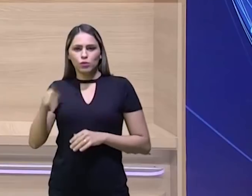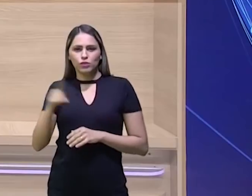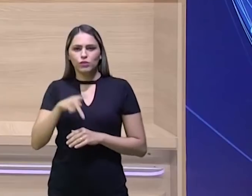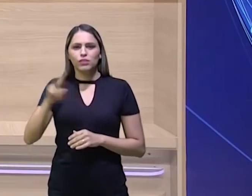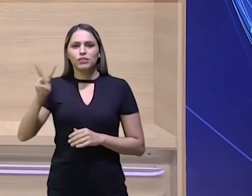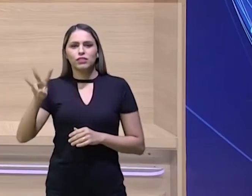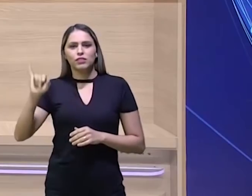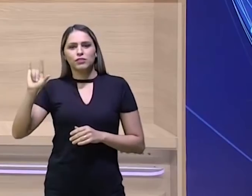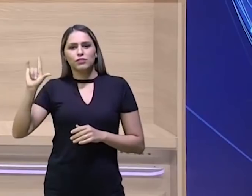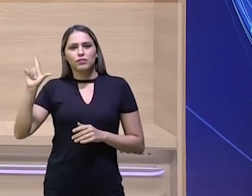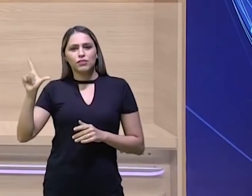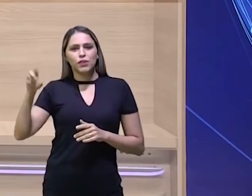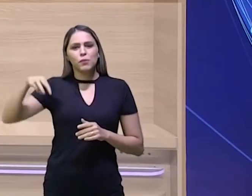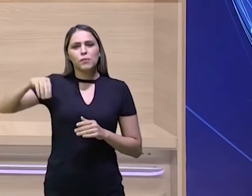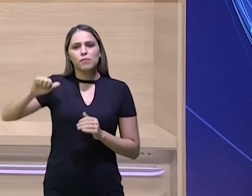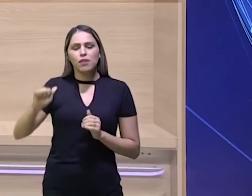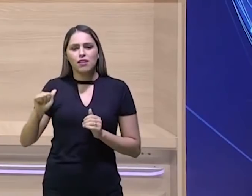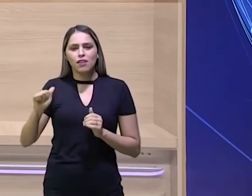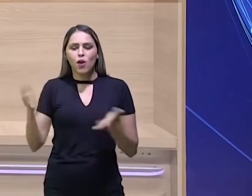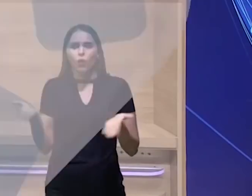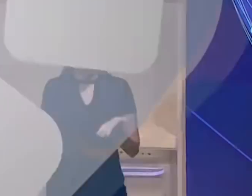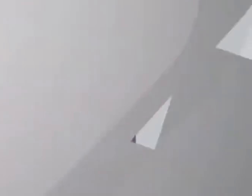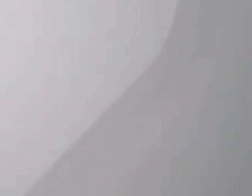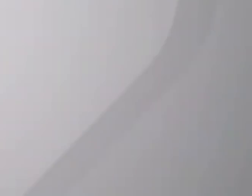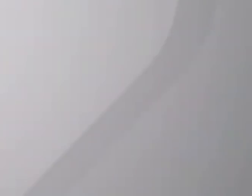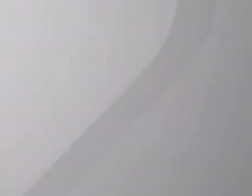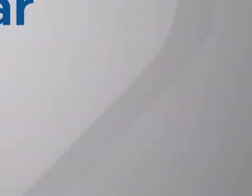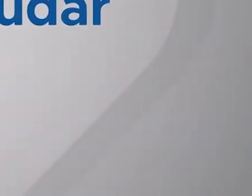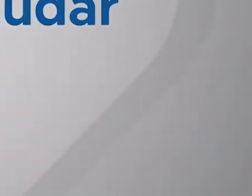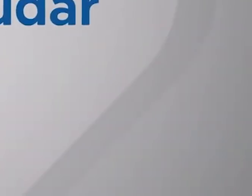estamos aqui para a gente estudar junto. Vem comigo!